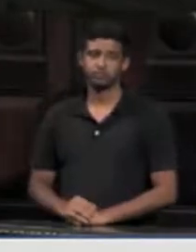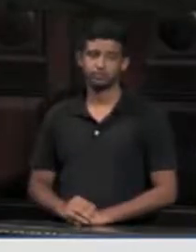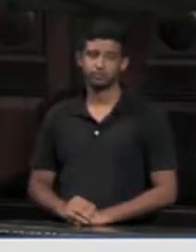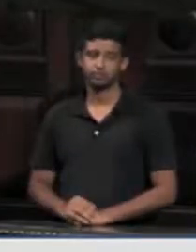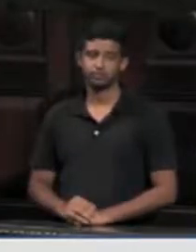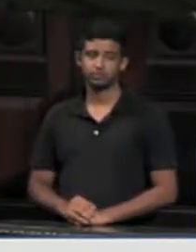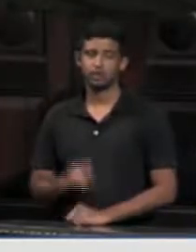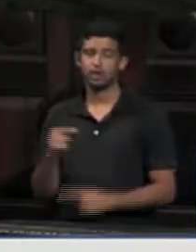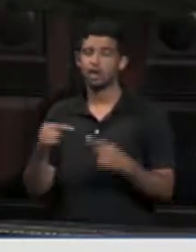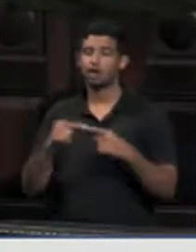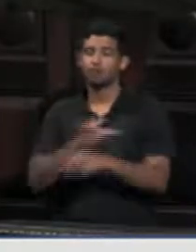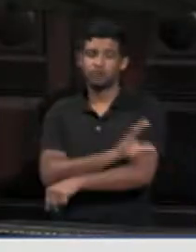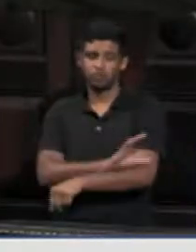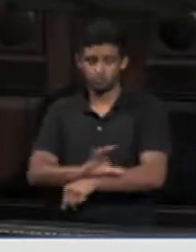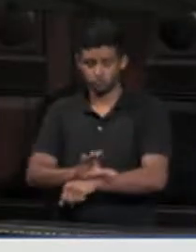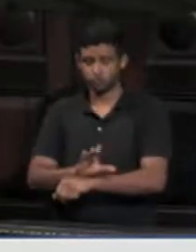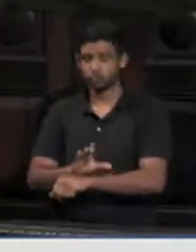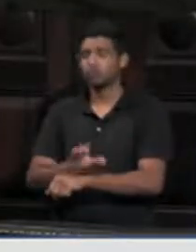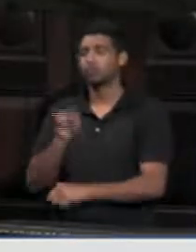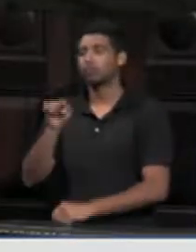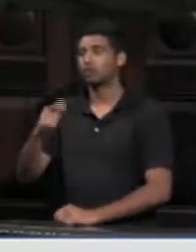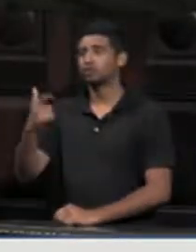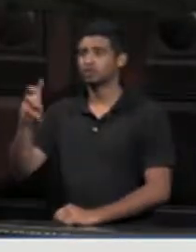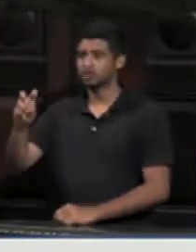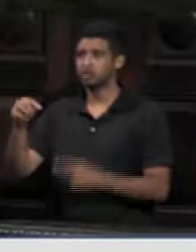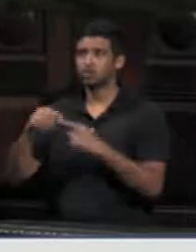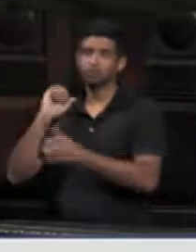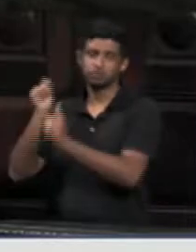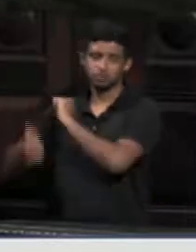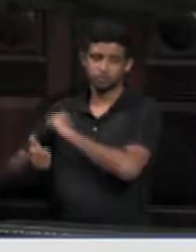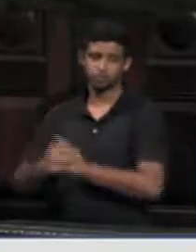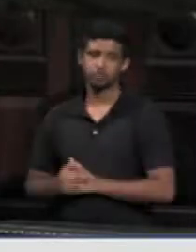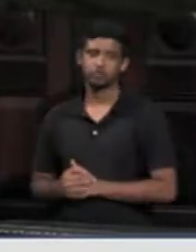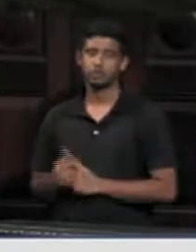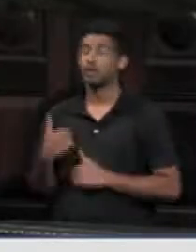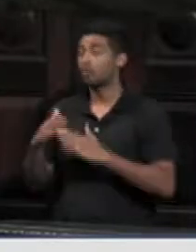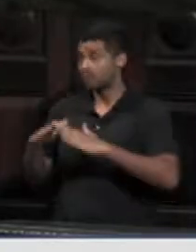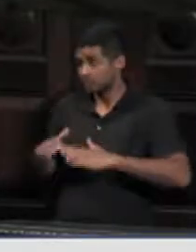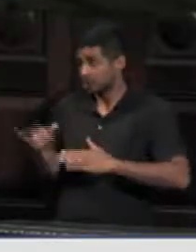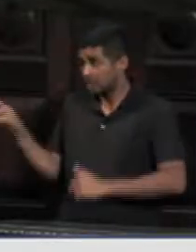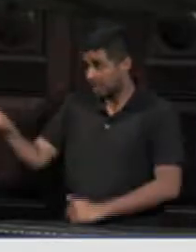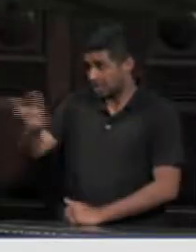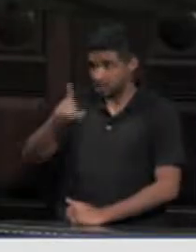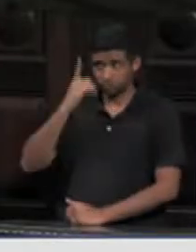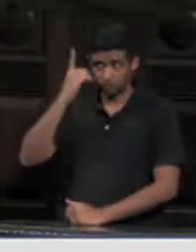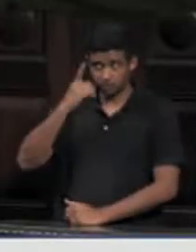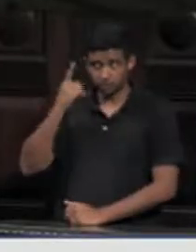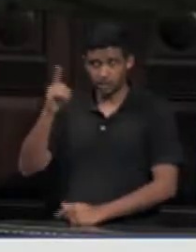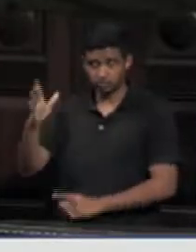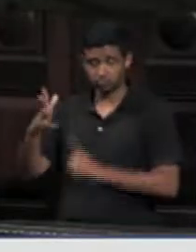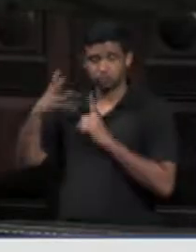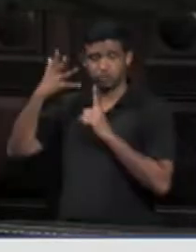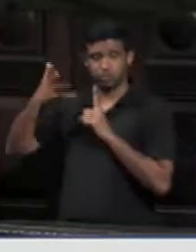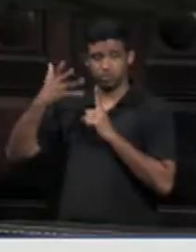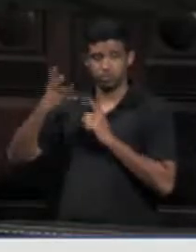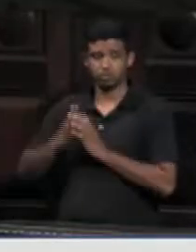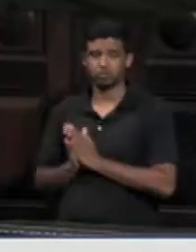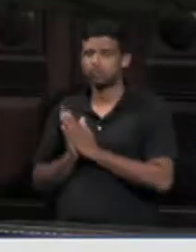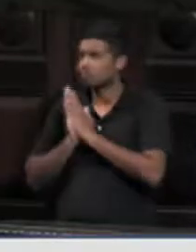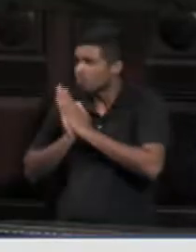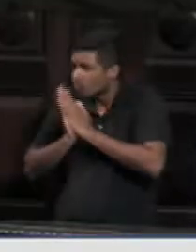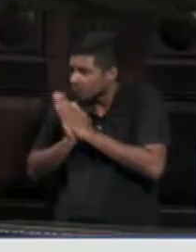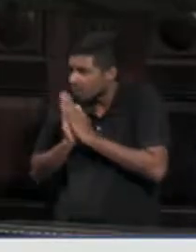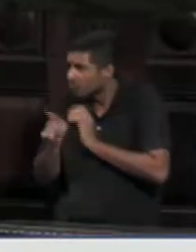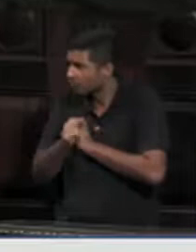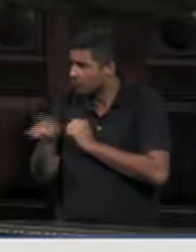cultura e ponto 25 para o esporte. Pedi aos senhores que possam, no